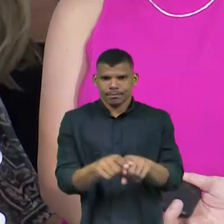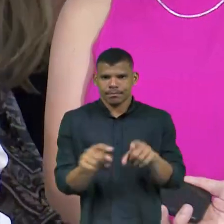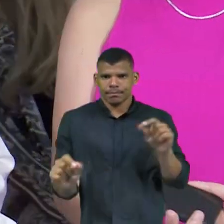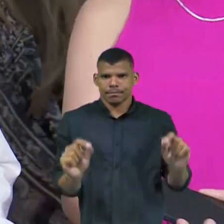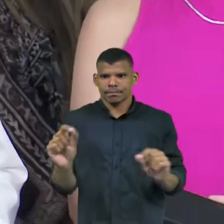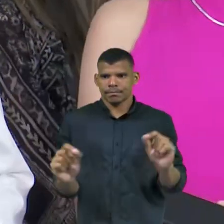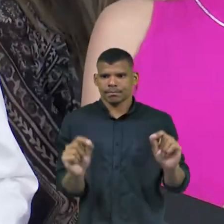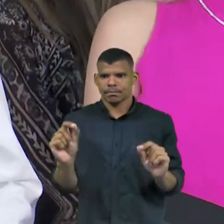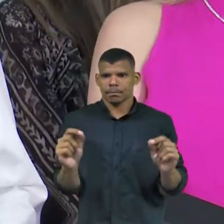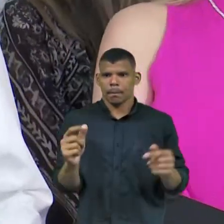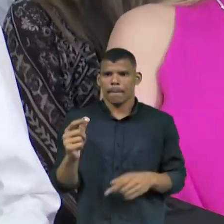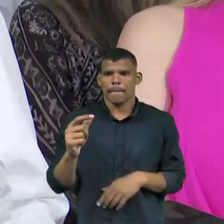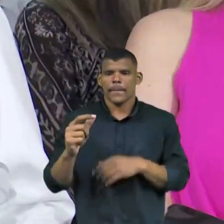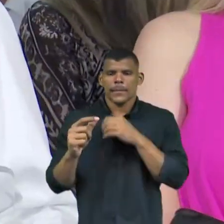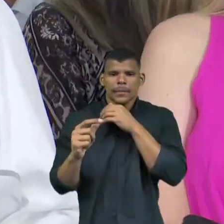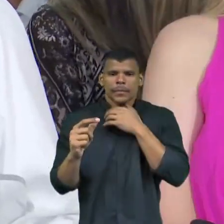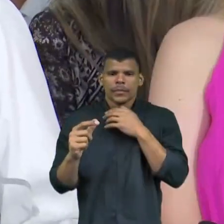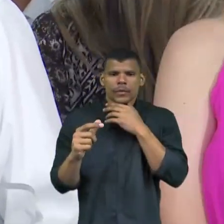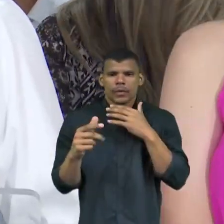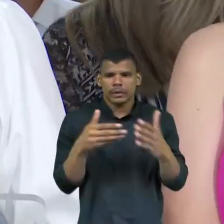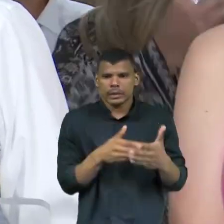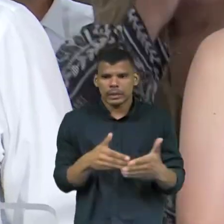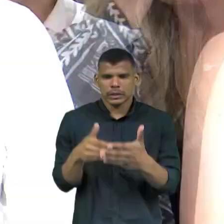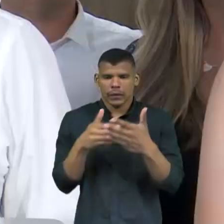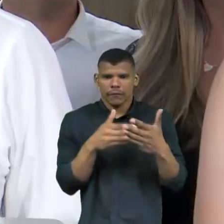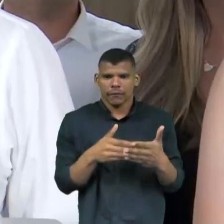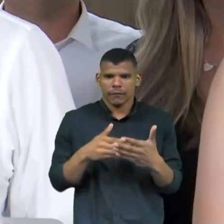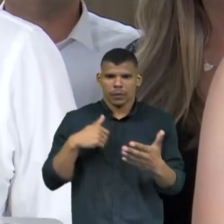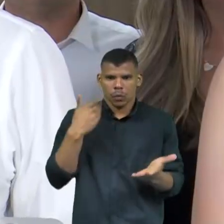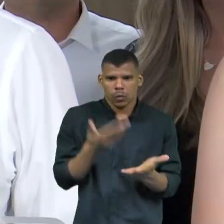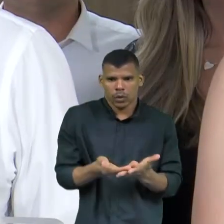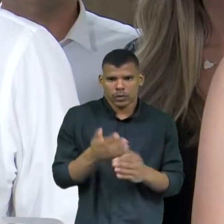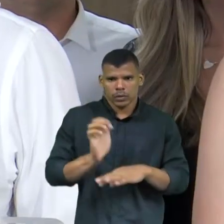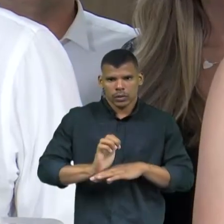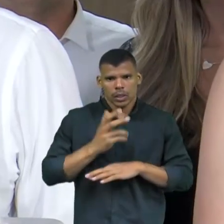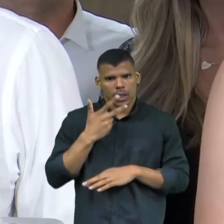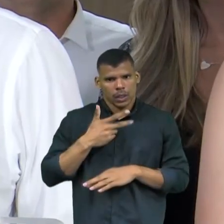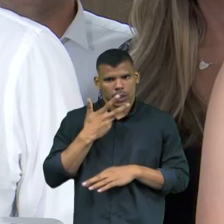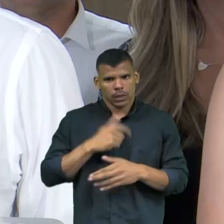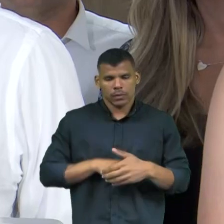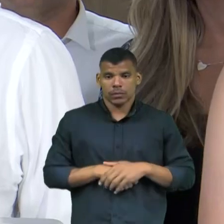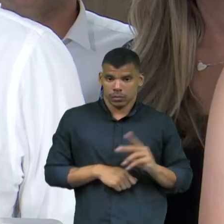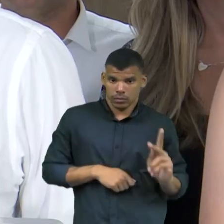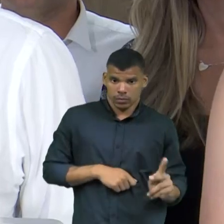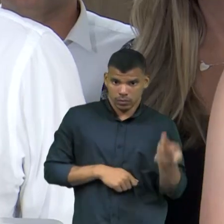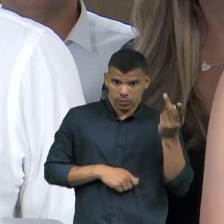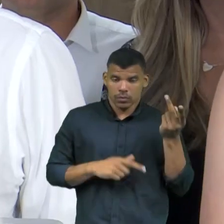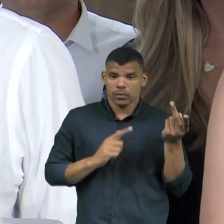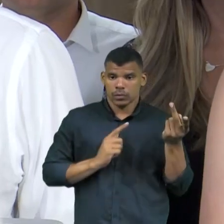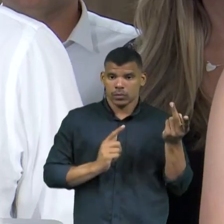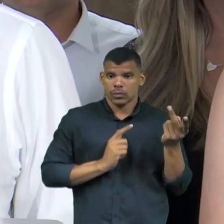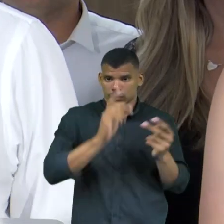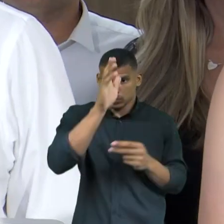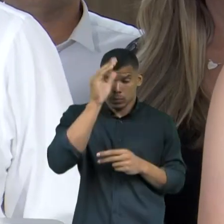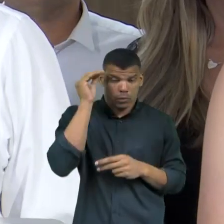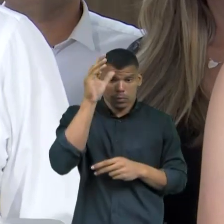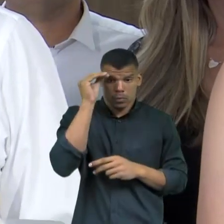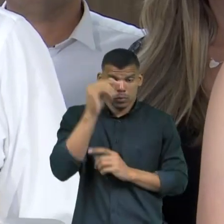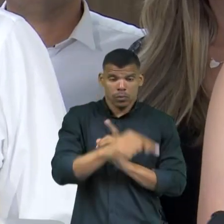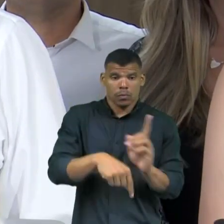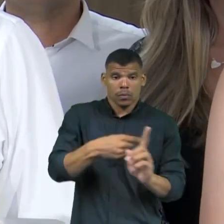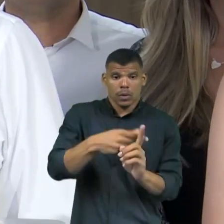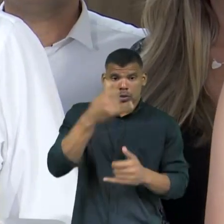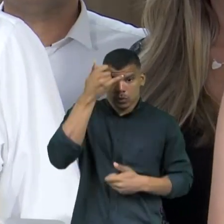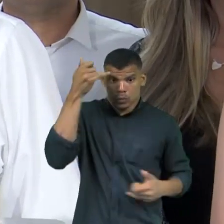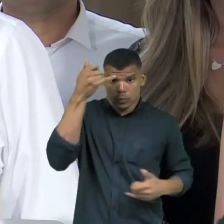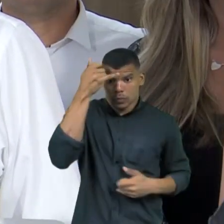diagnóstico de um desafio ainda muito grande para o Estado do Ceará. Foi realizado muita coisa pelo governo de Camilo e de Isolda, mas o